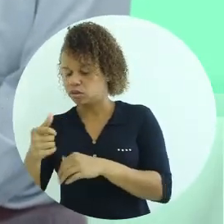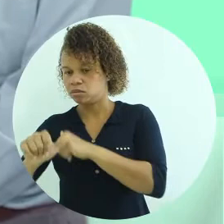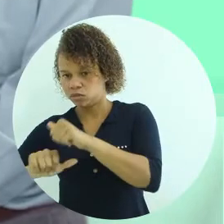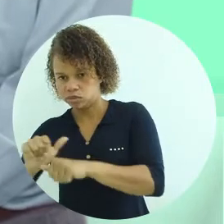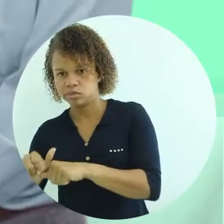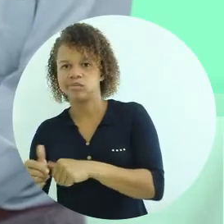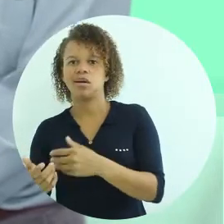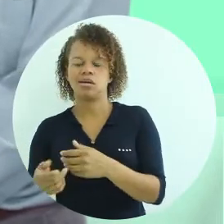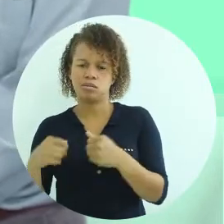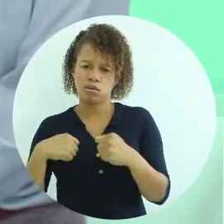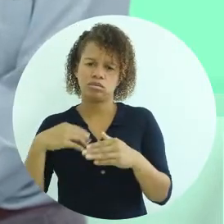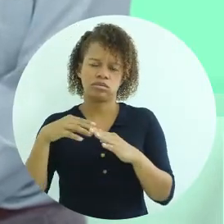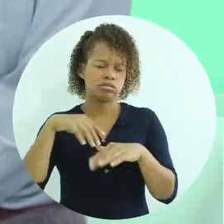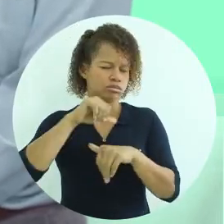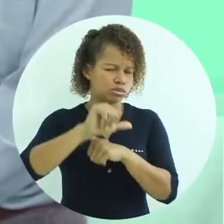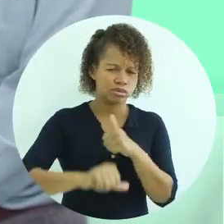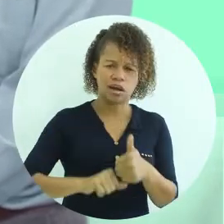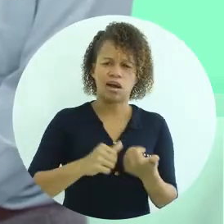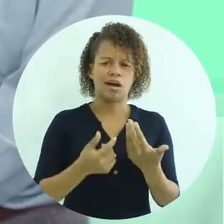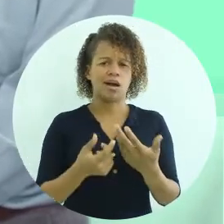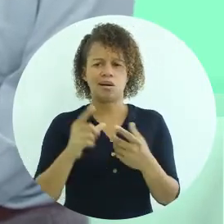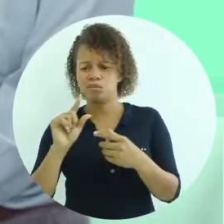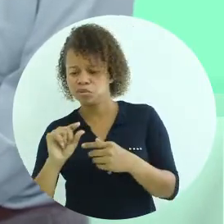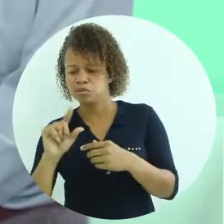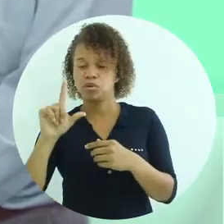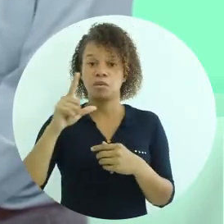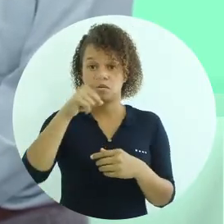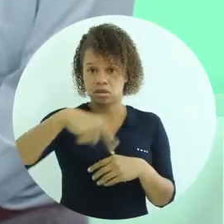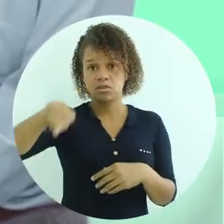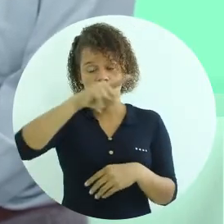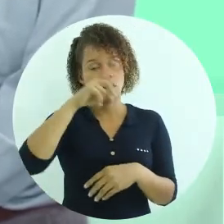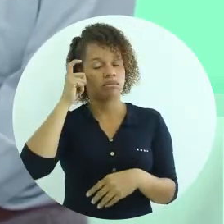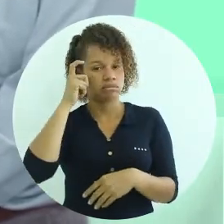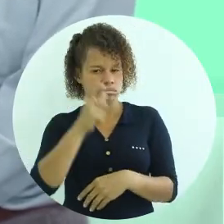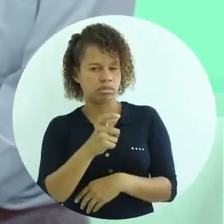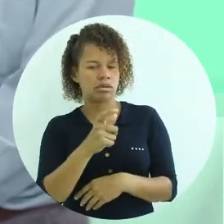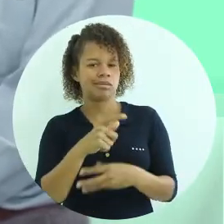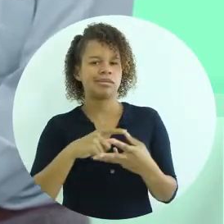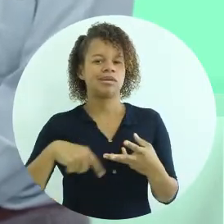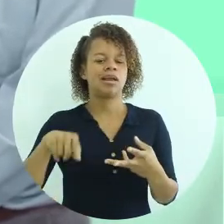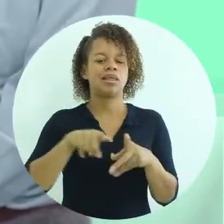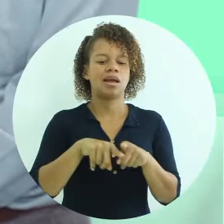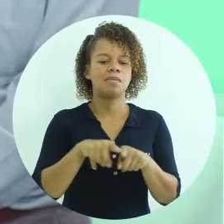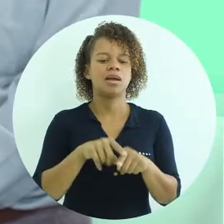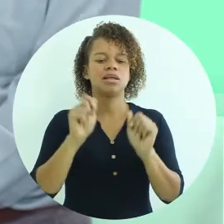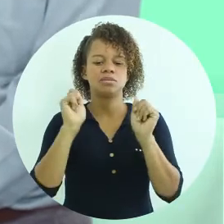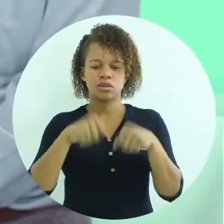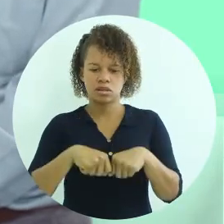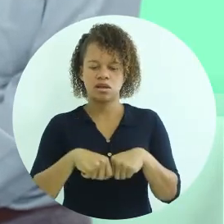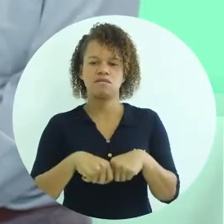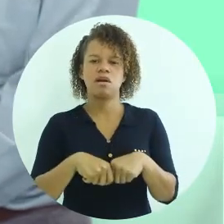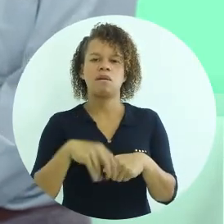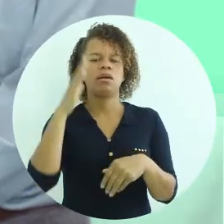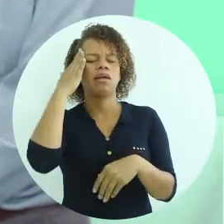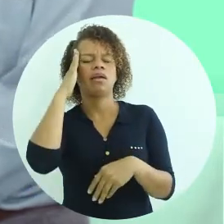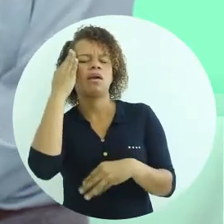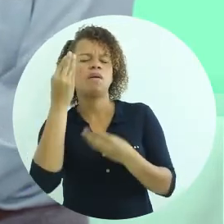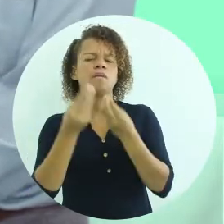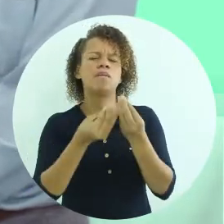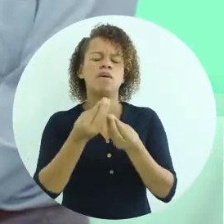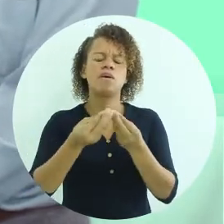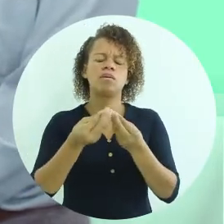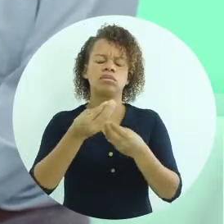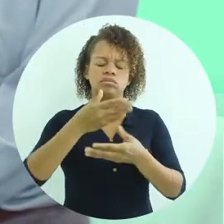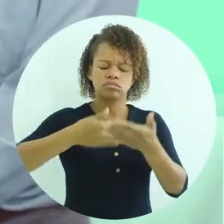Isso pode alterar muita coisa ou pouca coisa, mas você tem que estar antenado. E também, se possível, entender um pouco da questão de